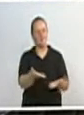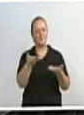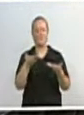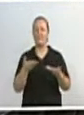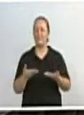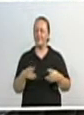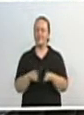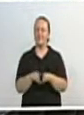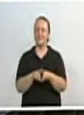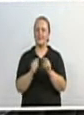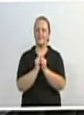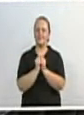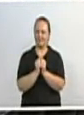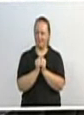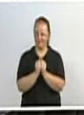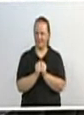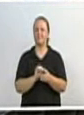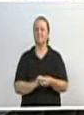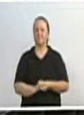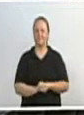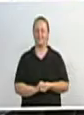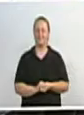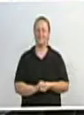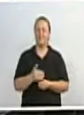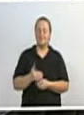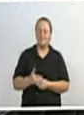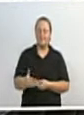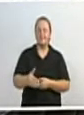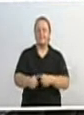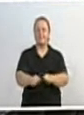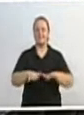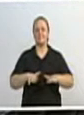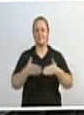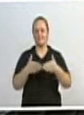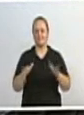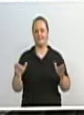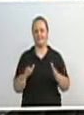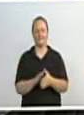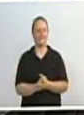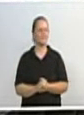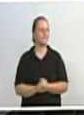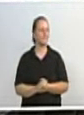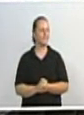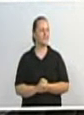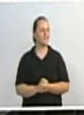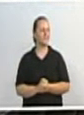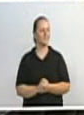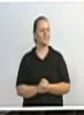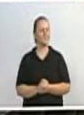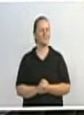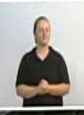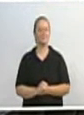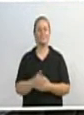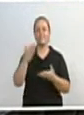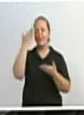também conosco nesta audiência pública. Obrigado, presidente Mário